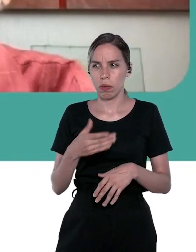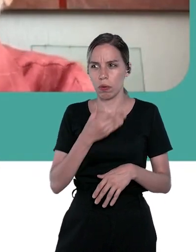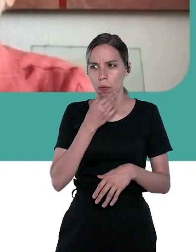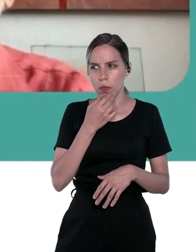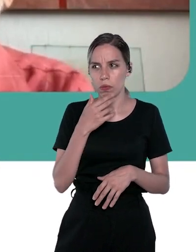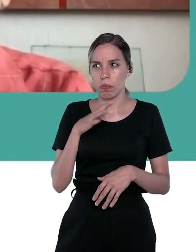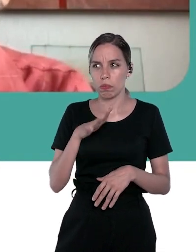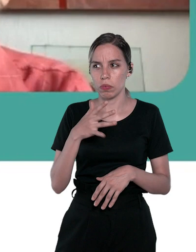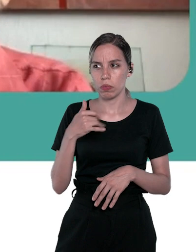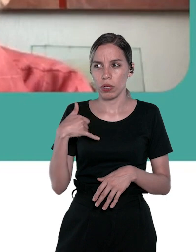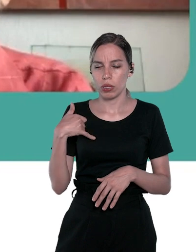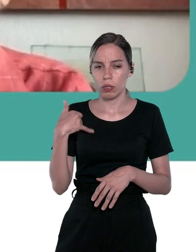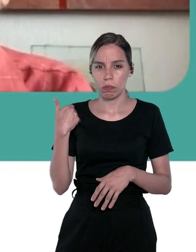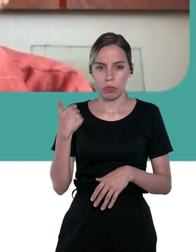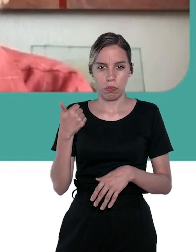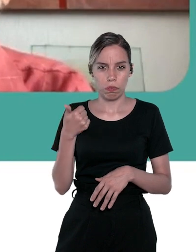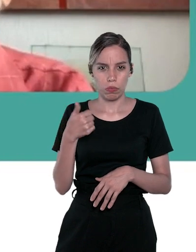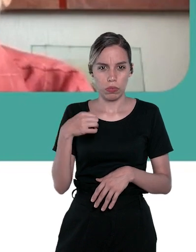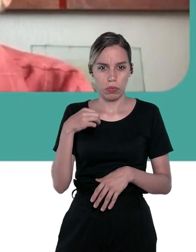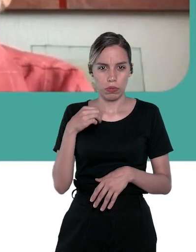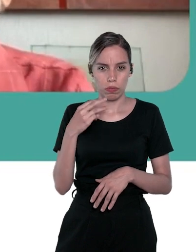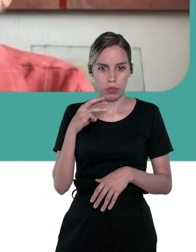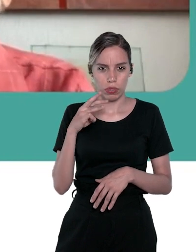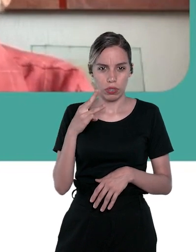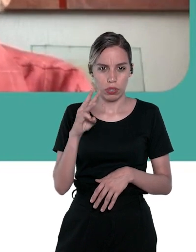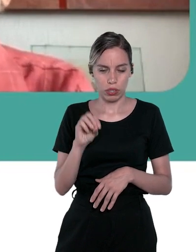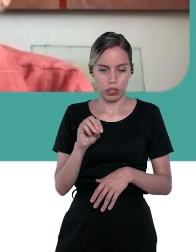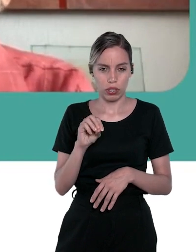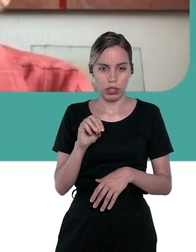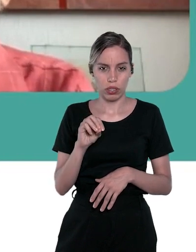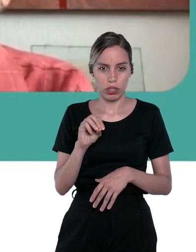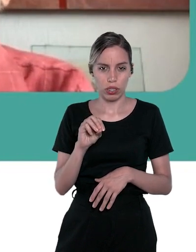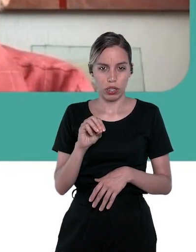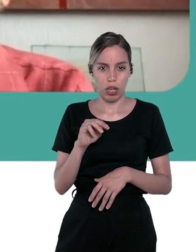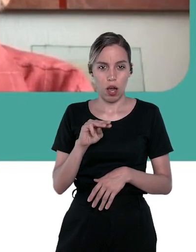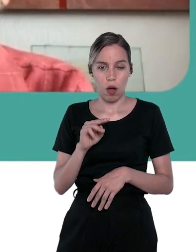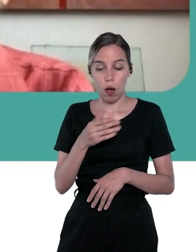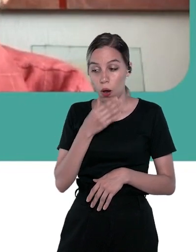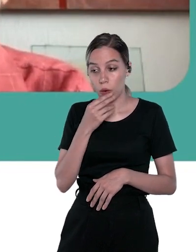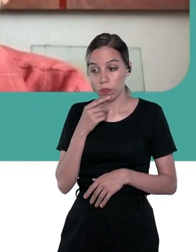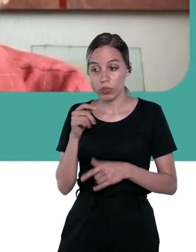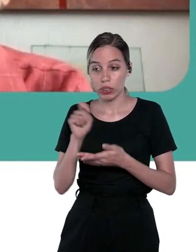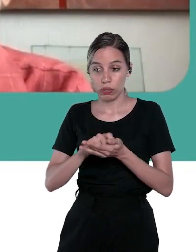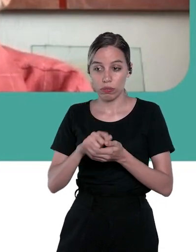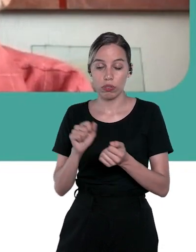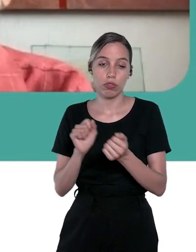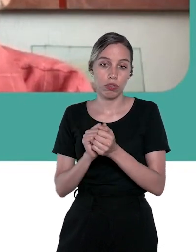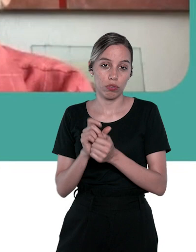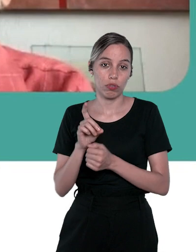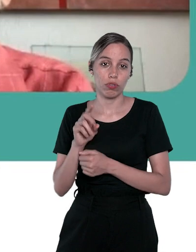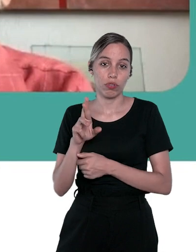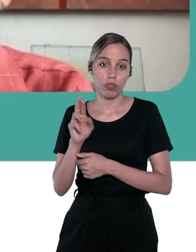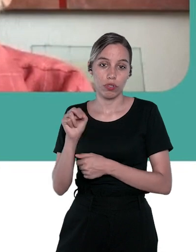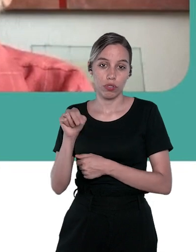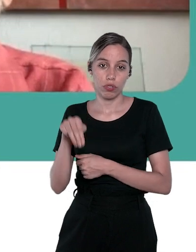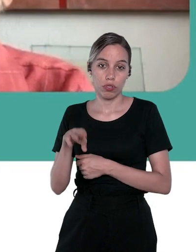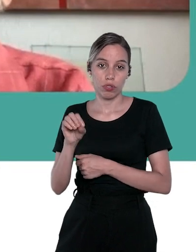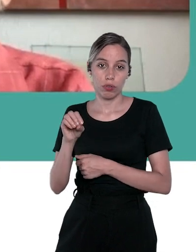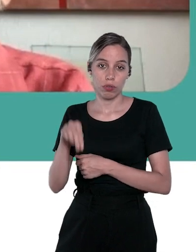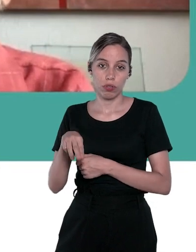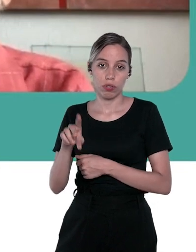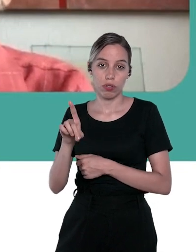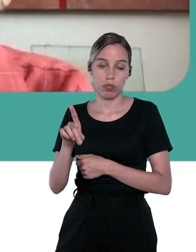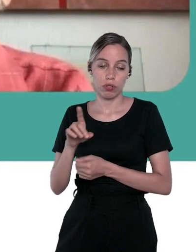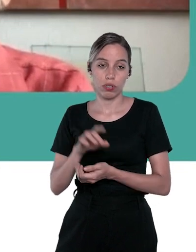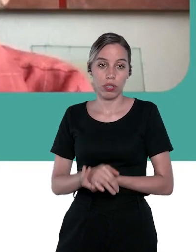Foi companheiro da geração de Drummond, de Emílio Moura, de